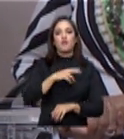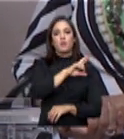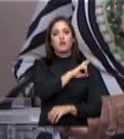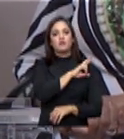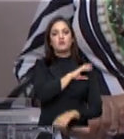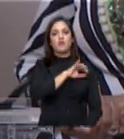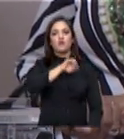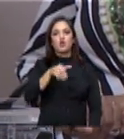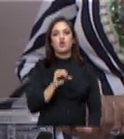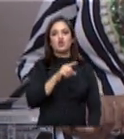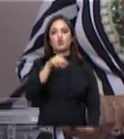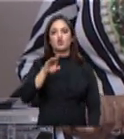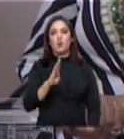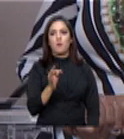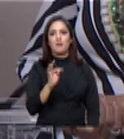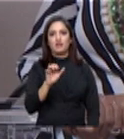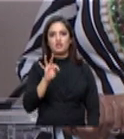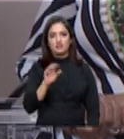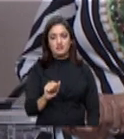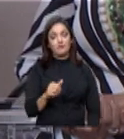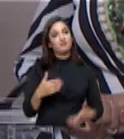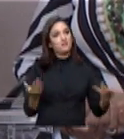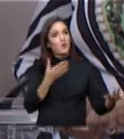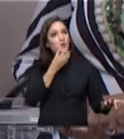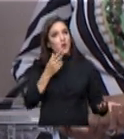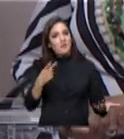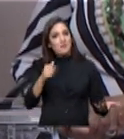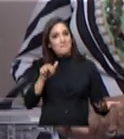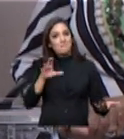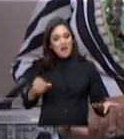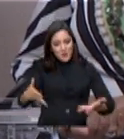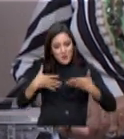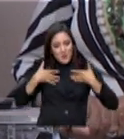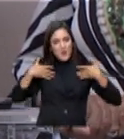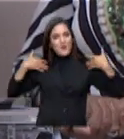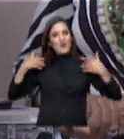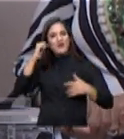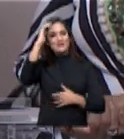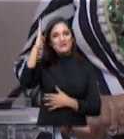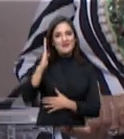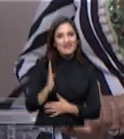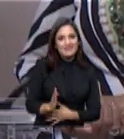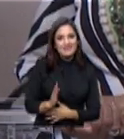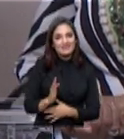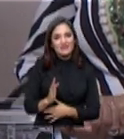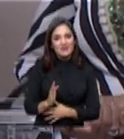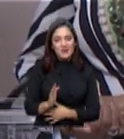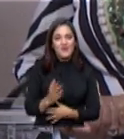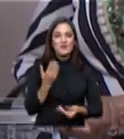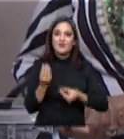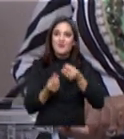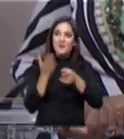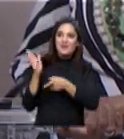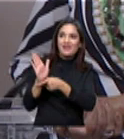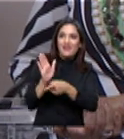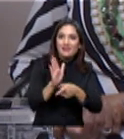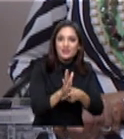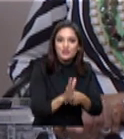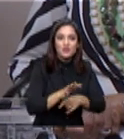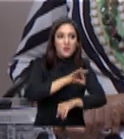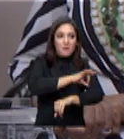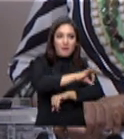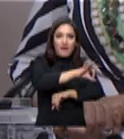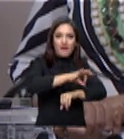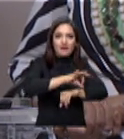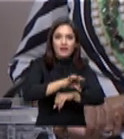Batista Villanovo, o professor Paulo orgulha nosso país pela sua substanciosa contribuição para a